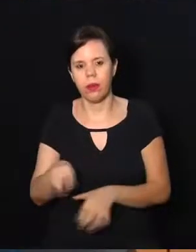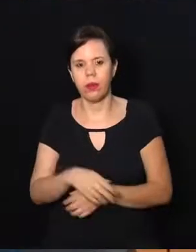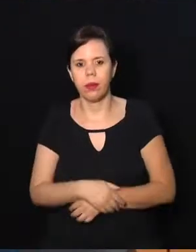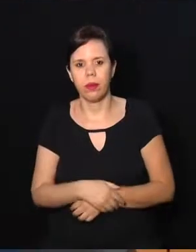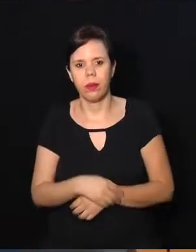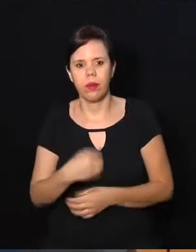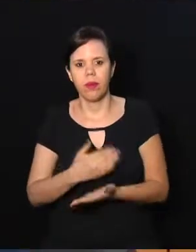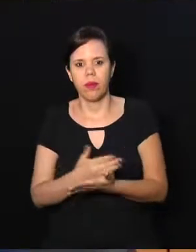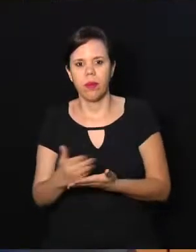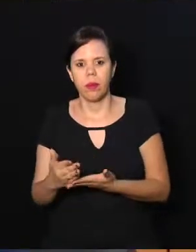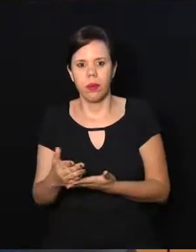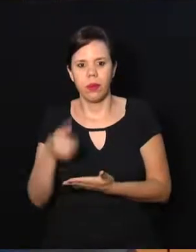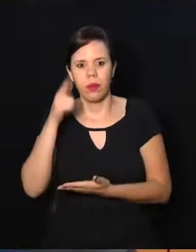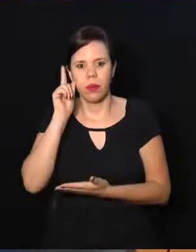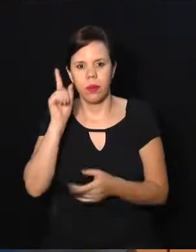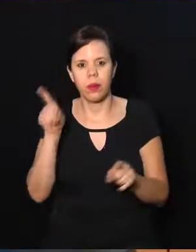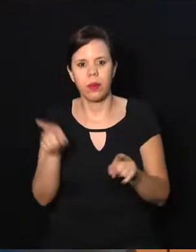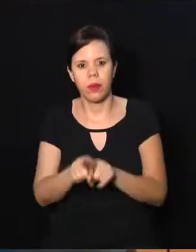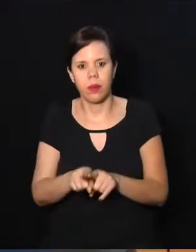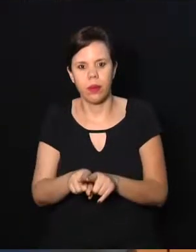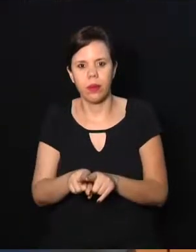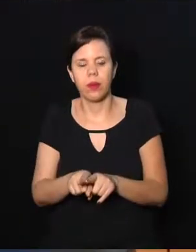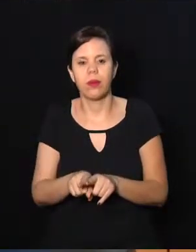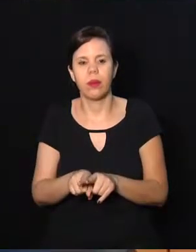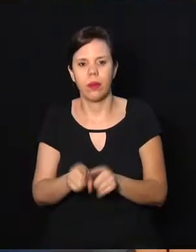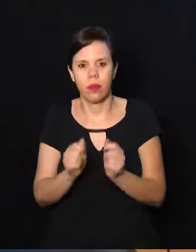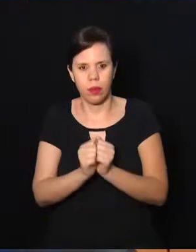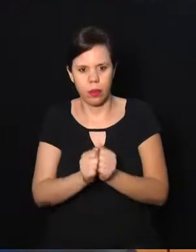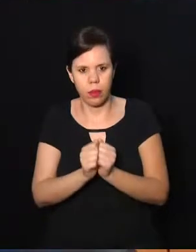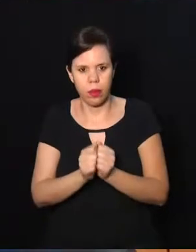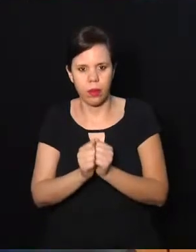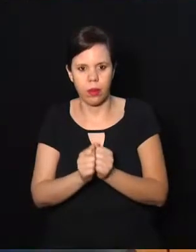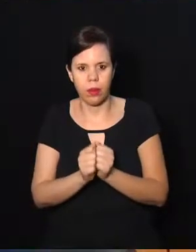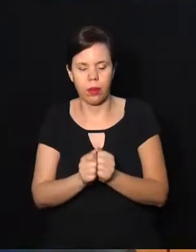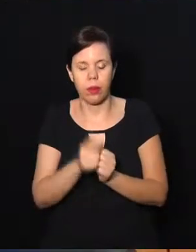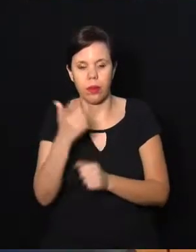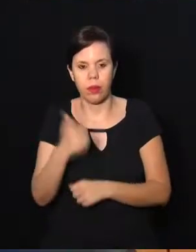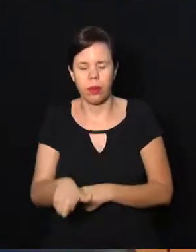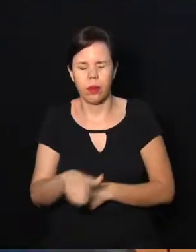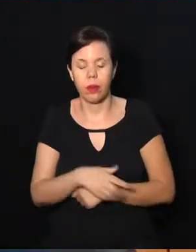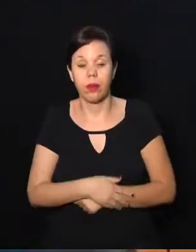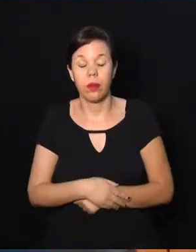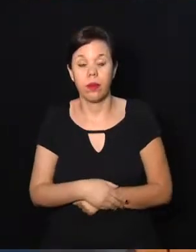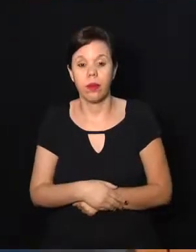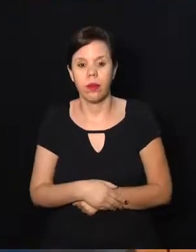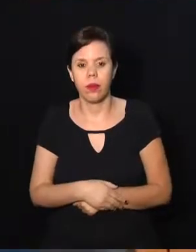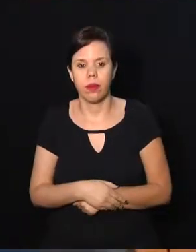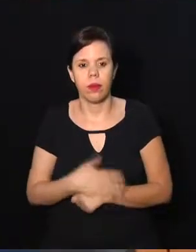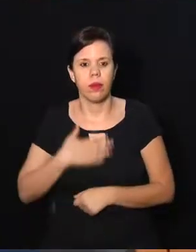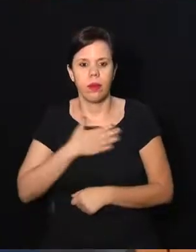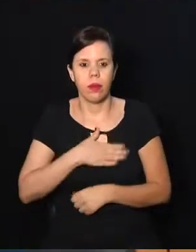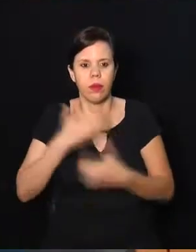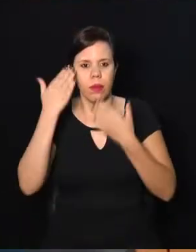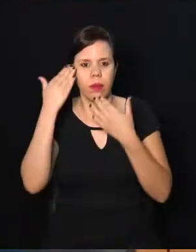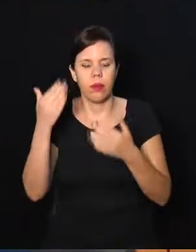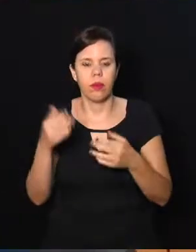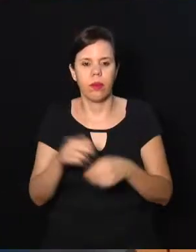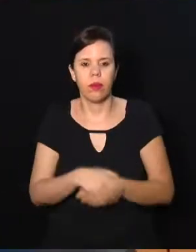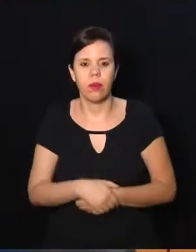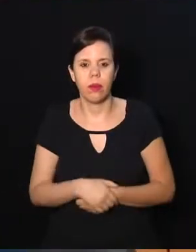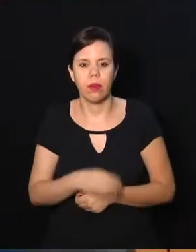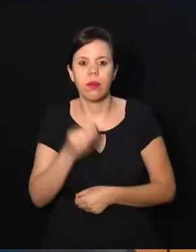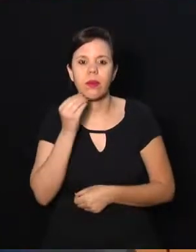que nós começamos ontem, nós também estamos juntos mais uma vez. E eu gostaria de agradecer justamente